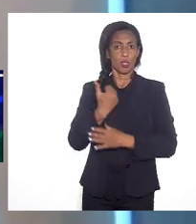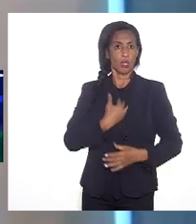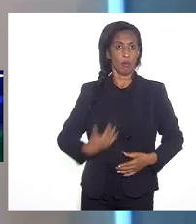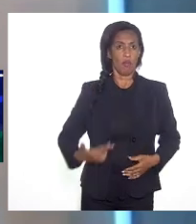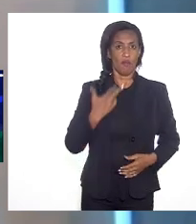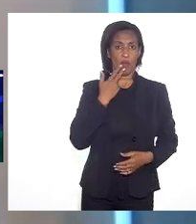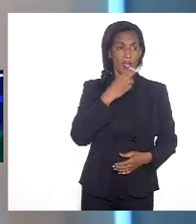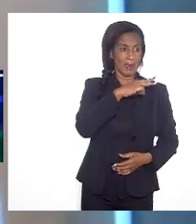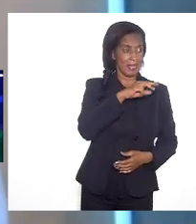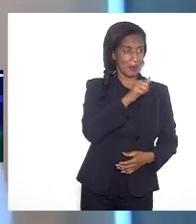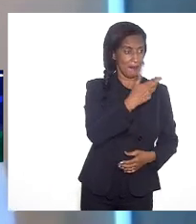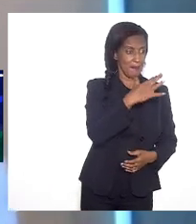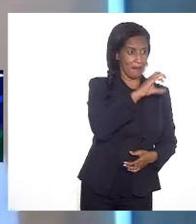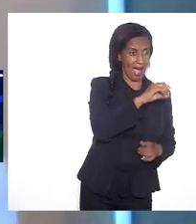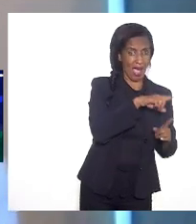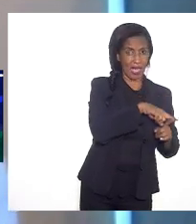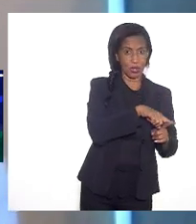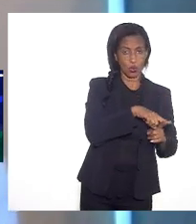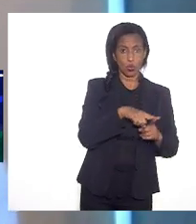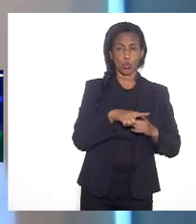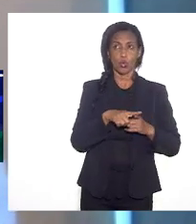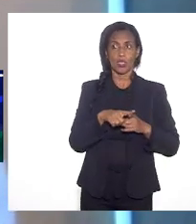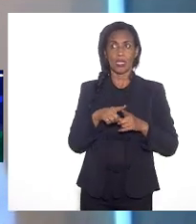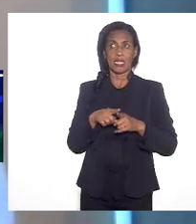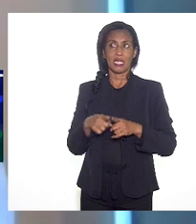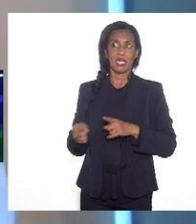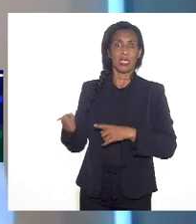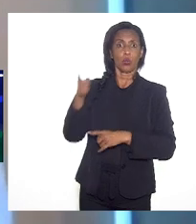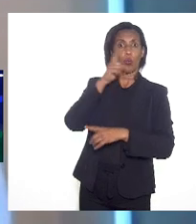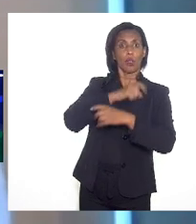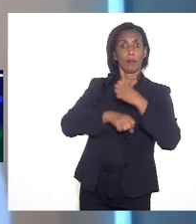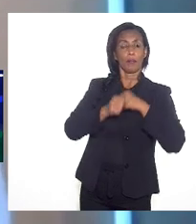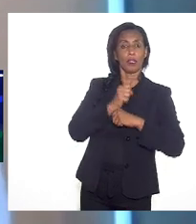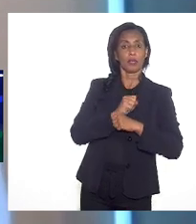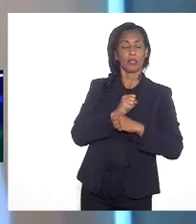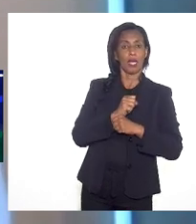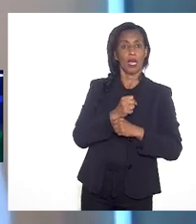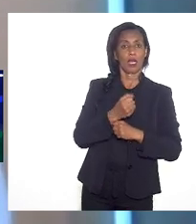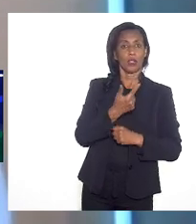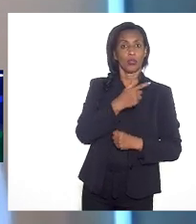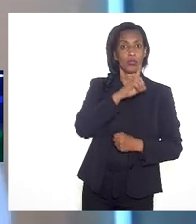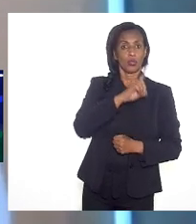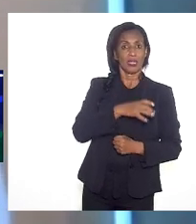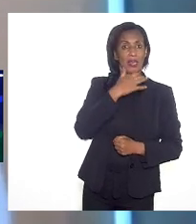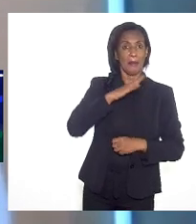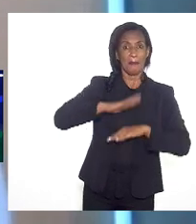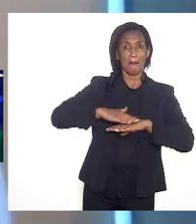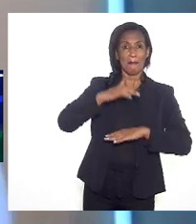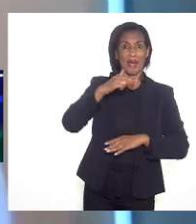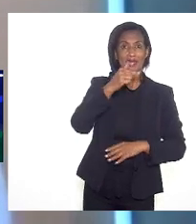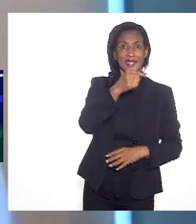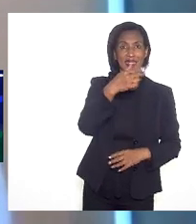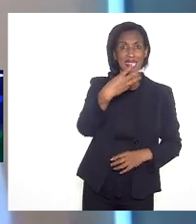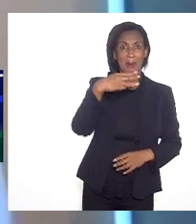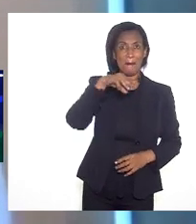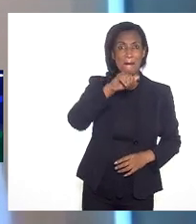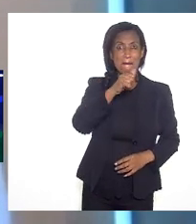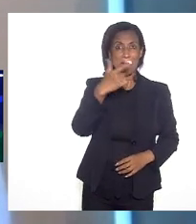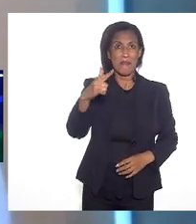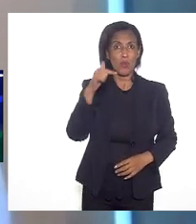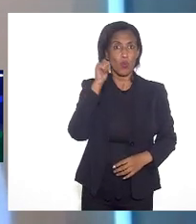entre março e dezembro do ano passado, 2020, foram mais de 73 mil